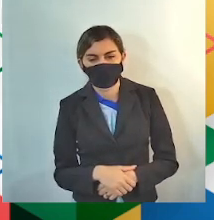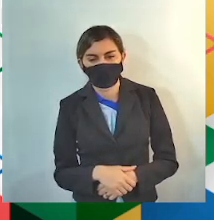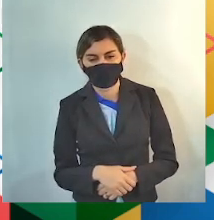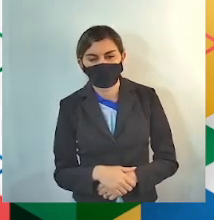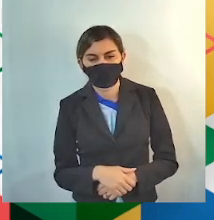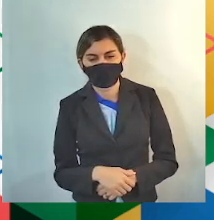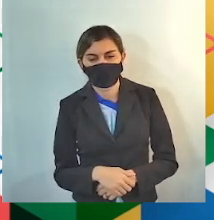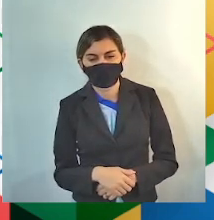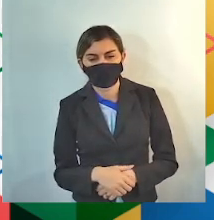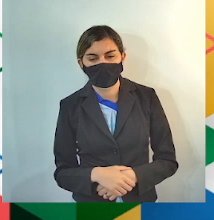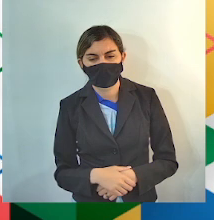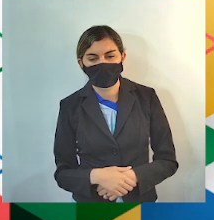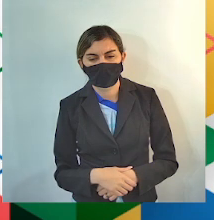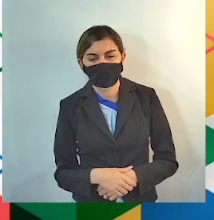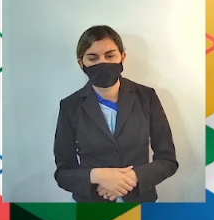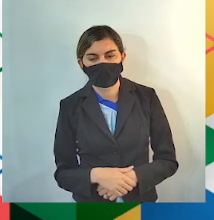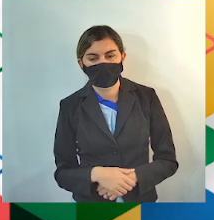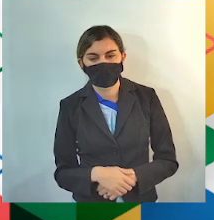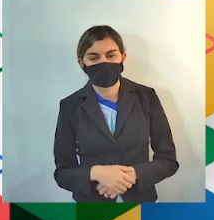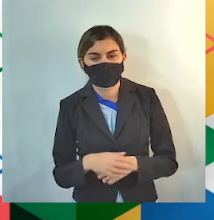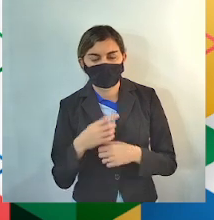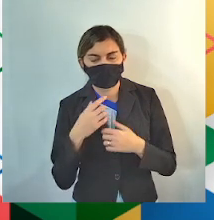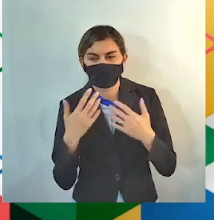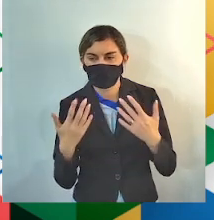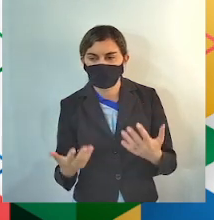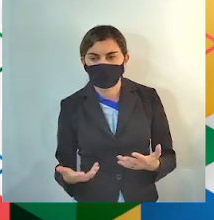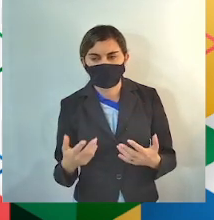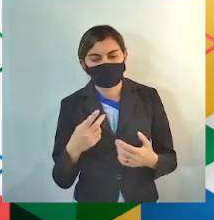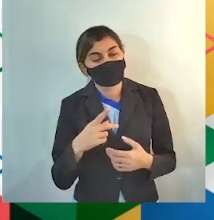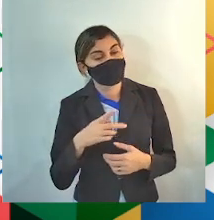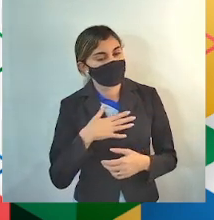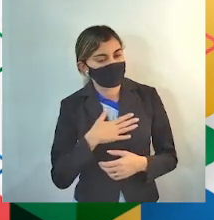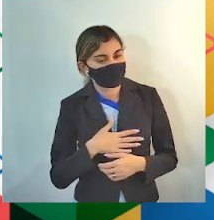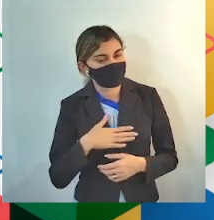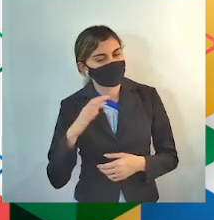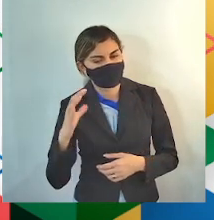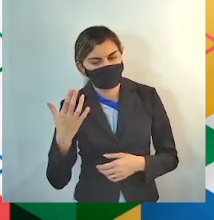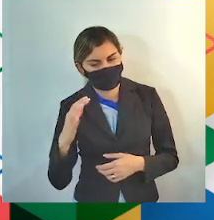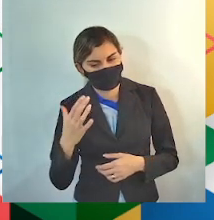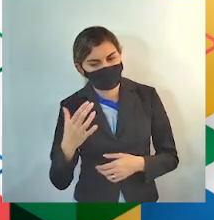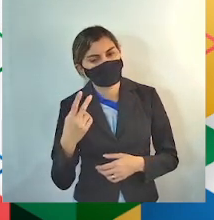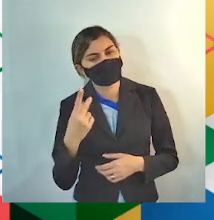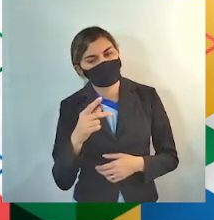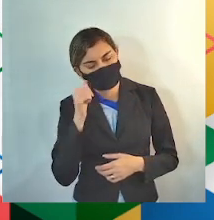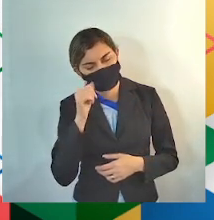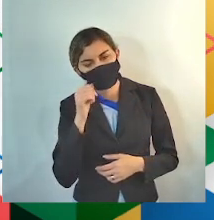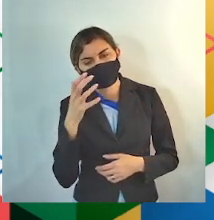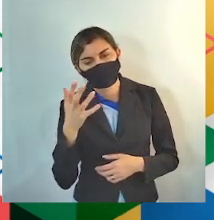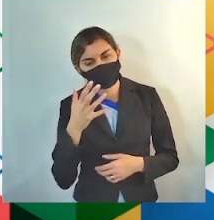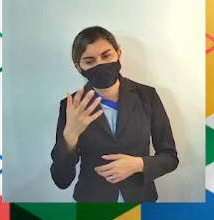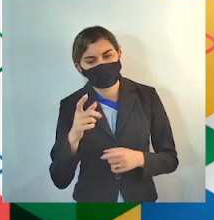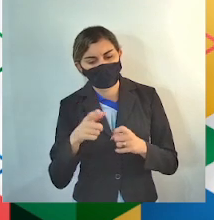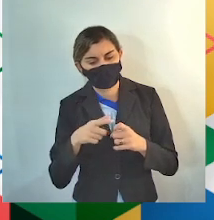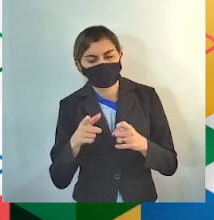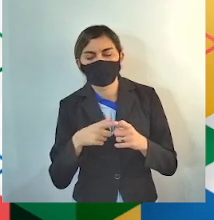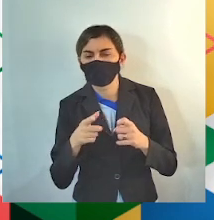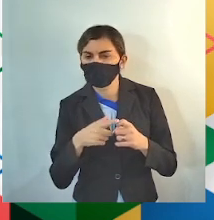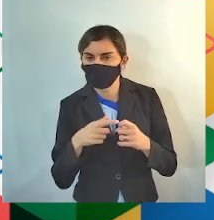she wants to be a doctor. Jane gosta de ciências e ela quer ser uma